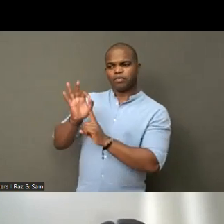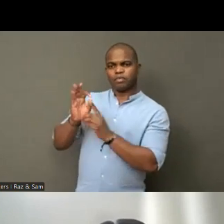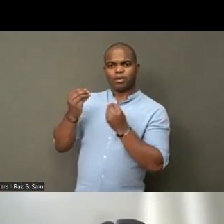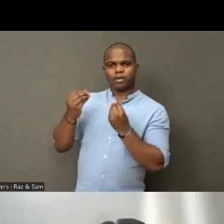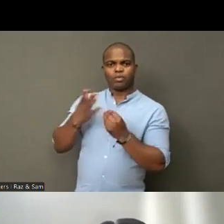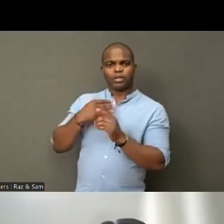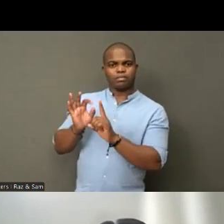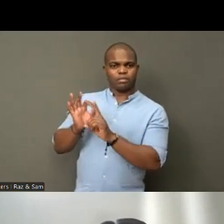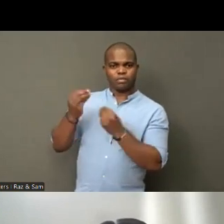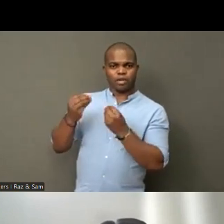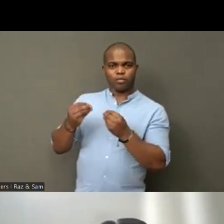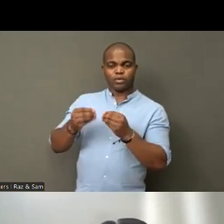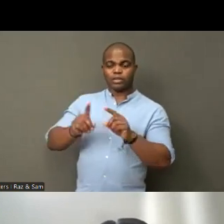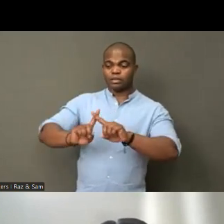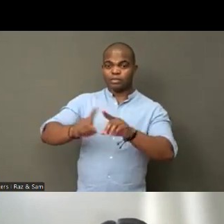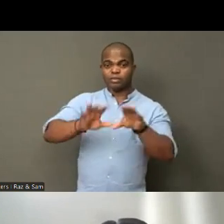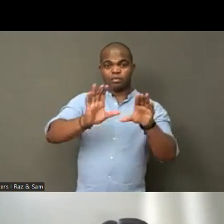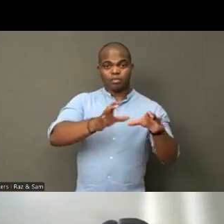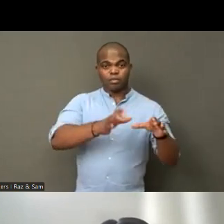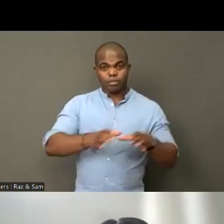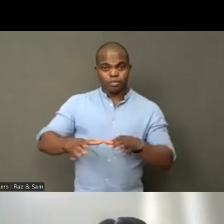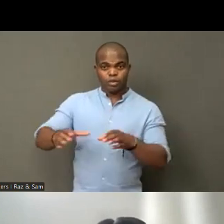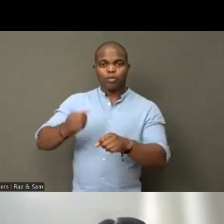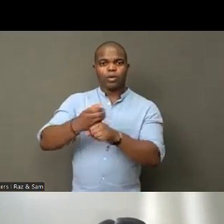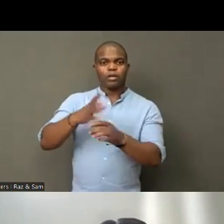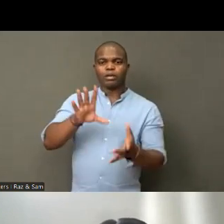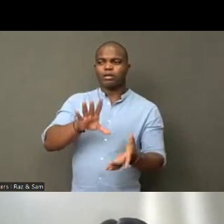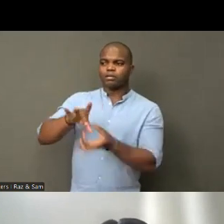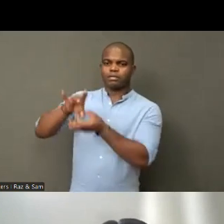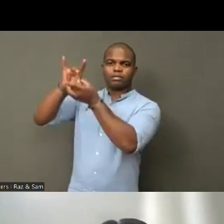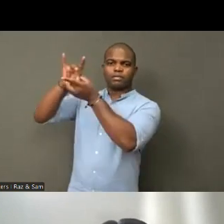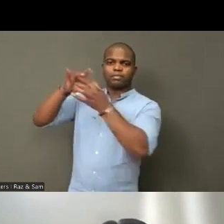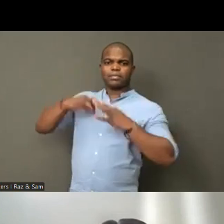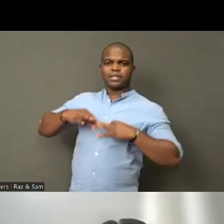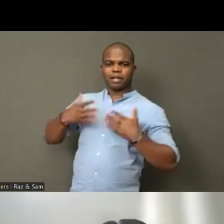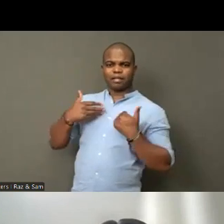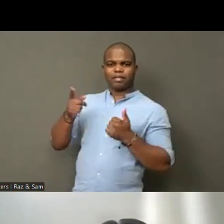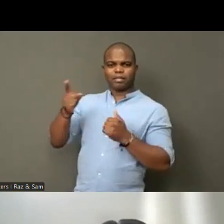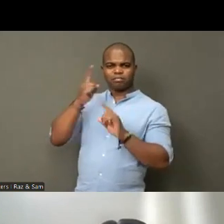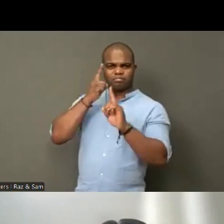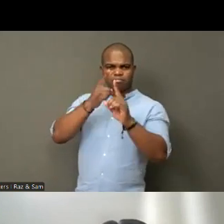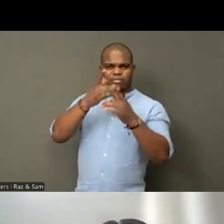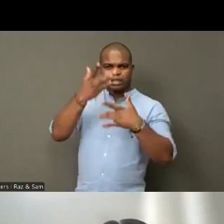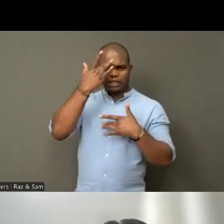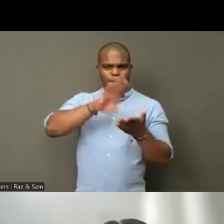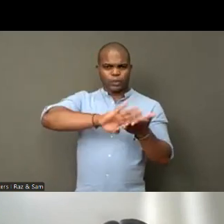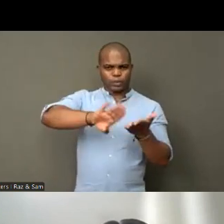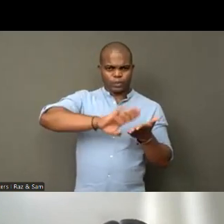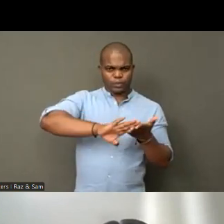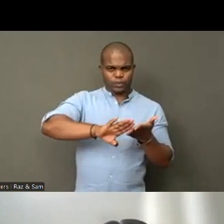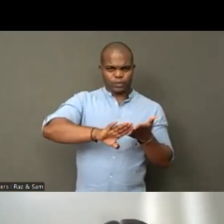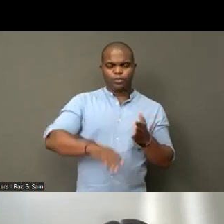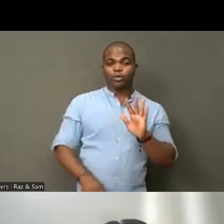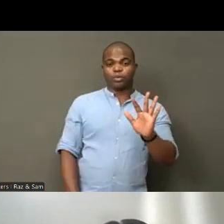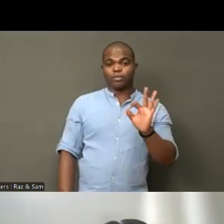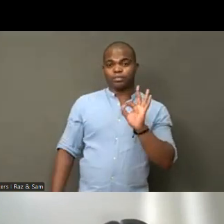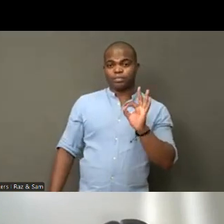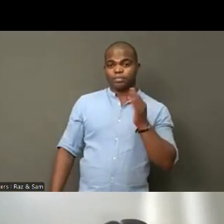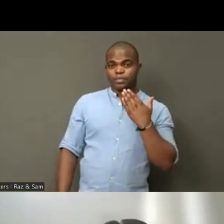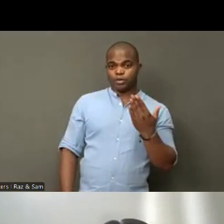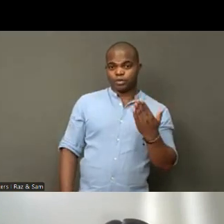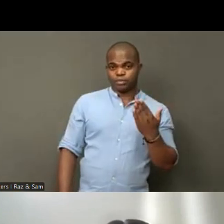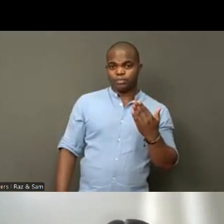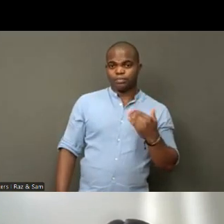do Ministério da Saúde estão trabalhando em conjunto para eliminar as doenças. Muito obrigado, Dr. Anand. Dr. Urrego, temos uma pergunta